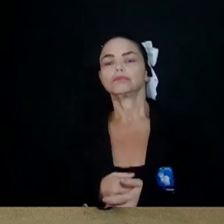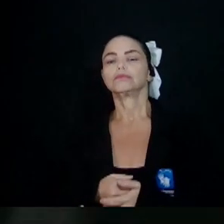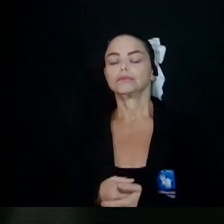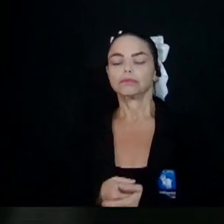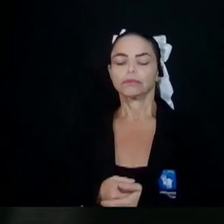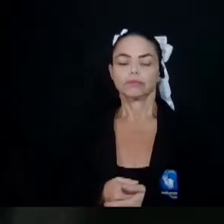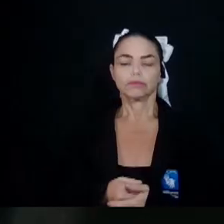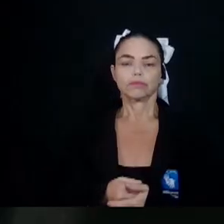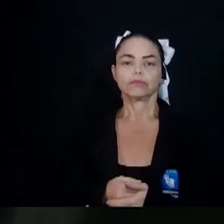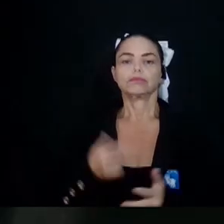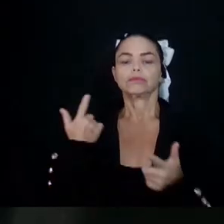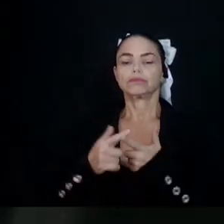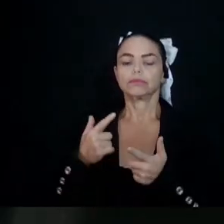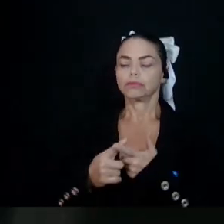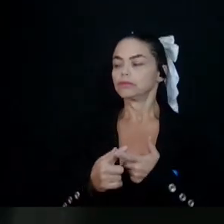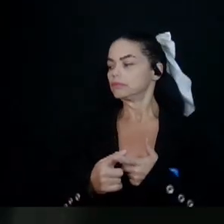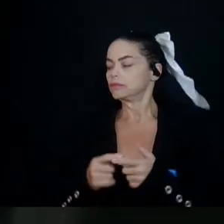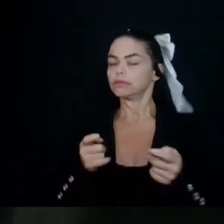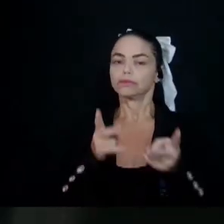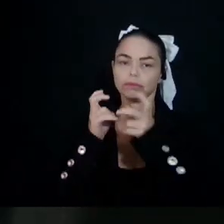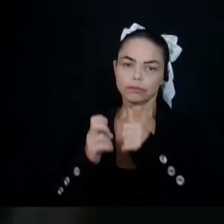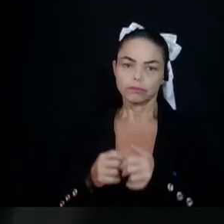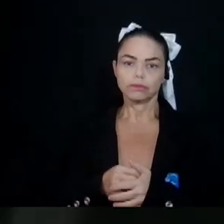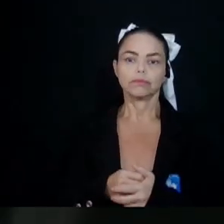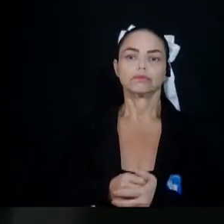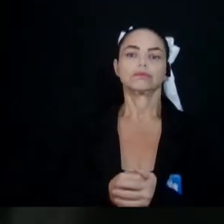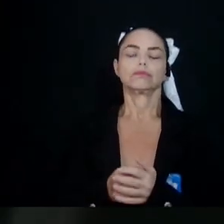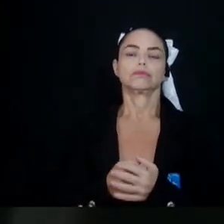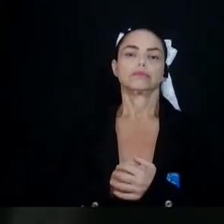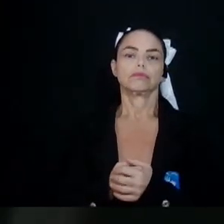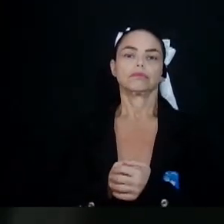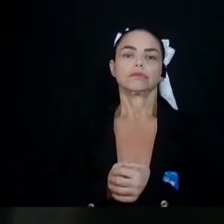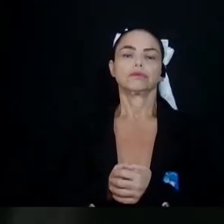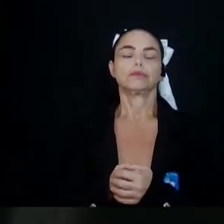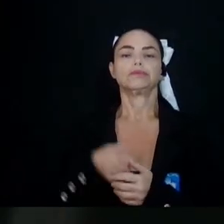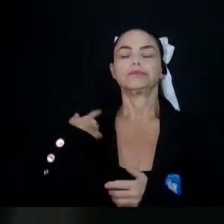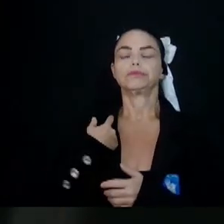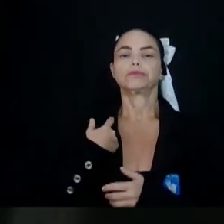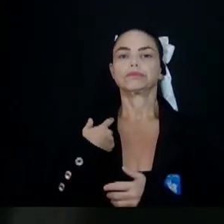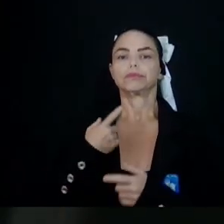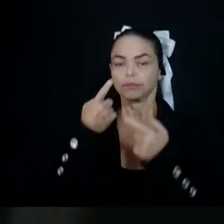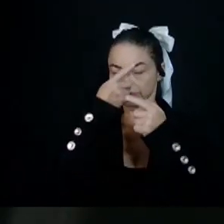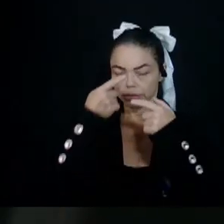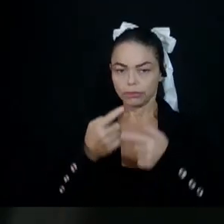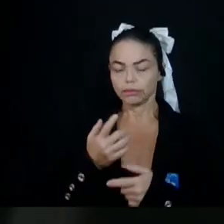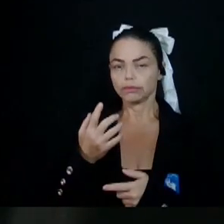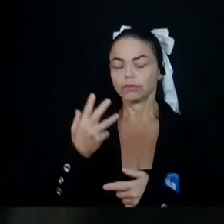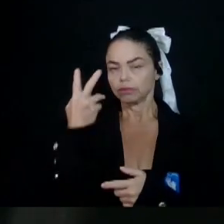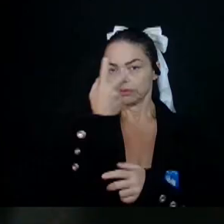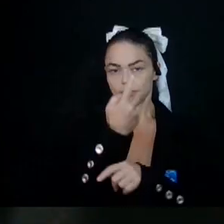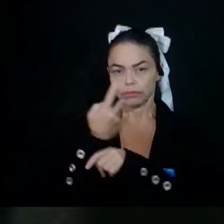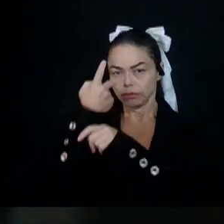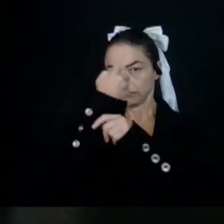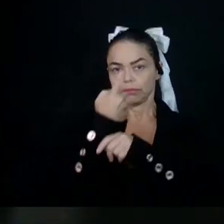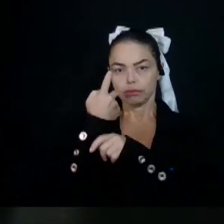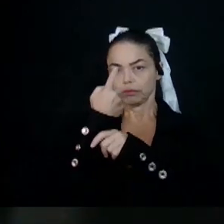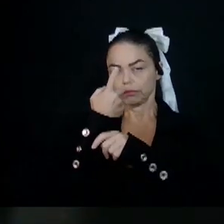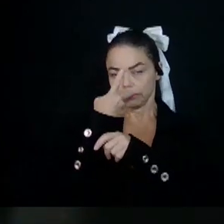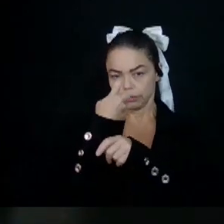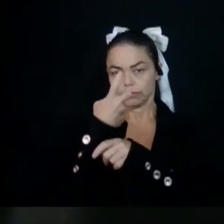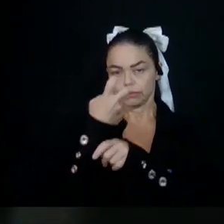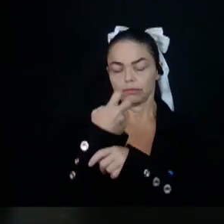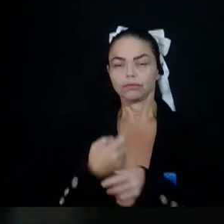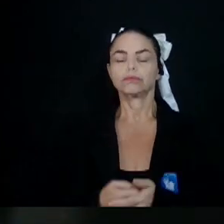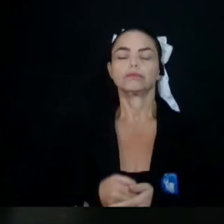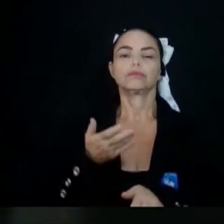né? Até porque a gente percebe que o facial, né? Vai ter o reconhecimento facial. Antes, não,